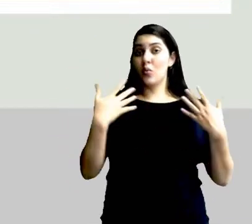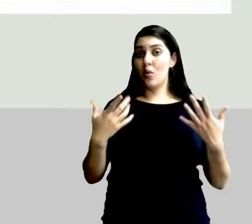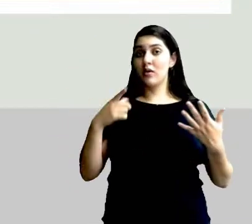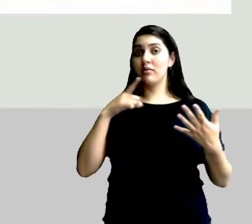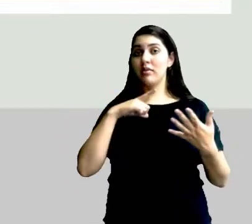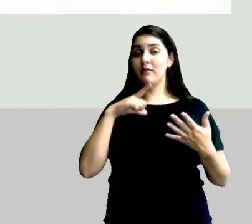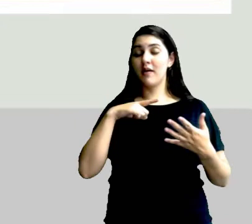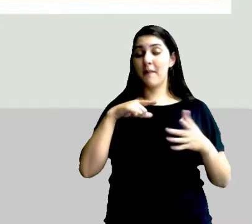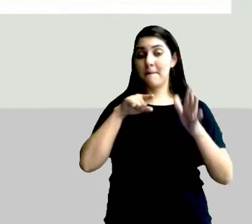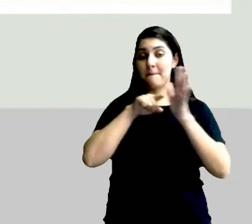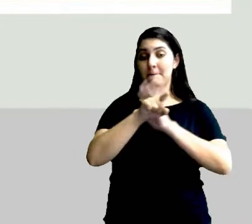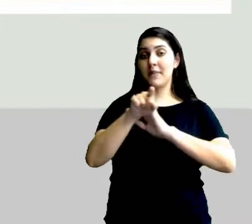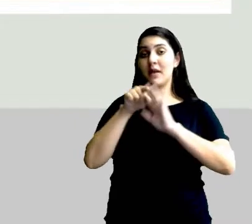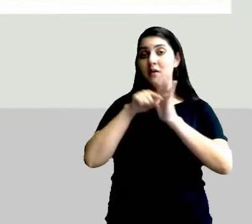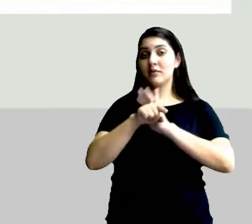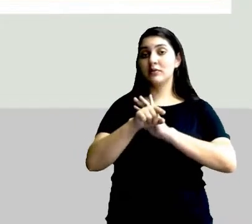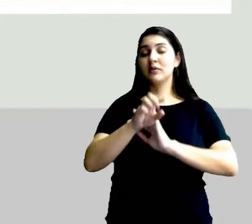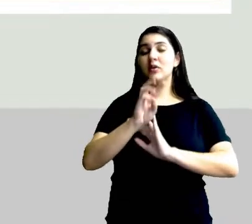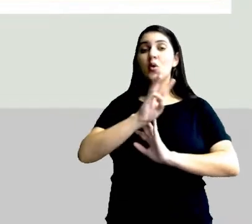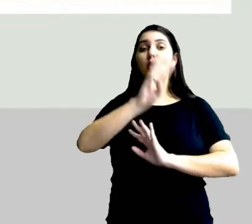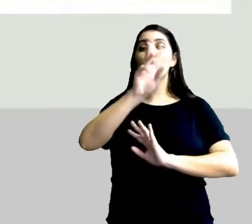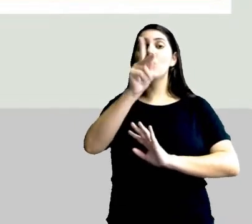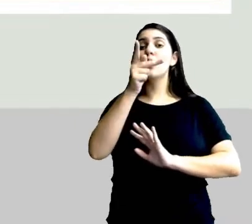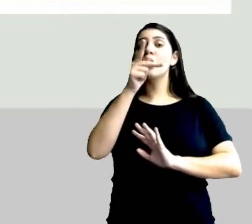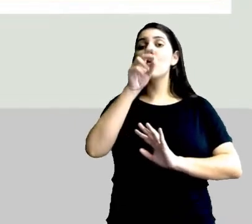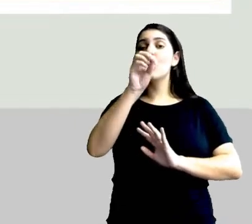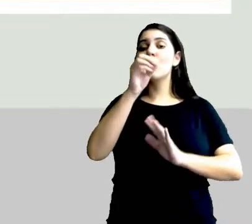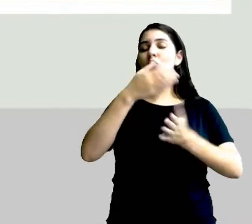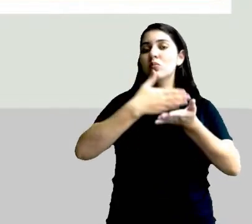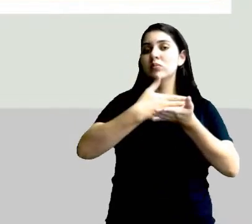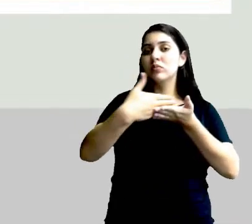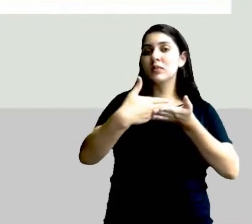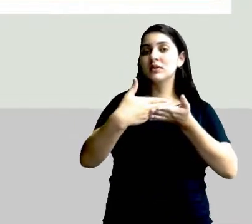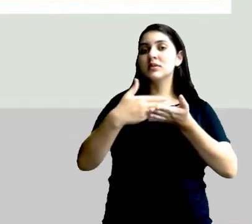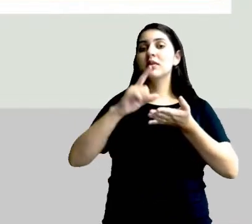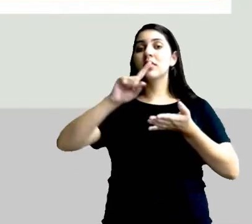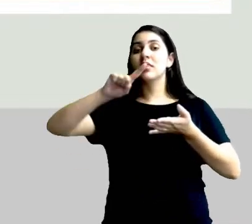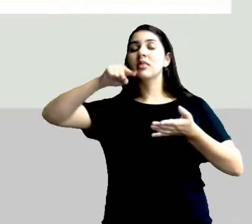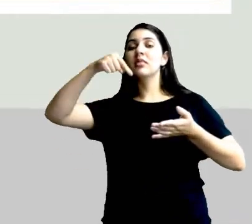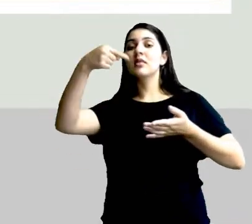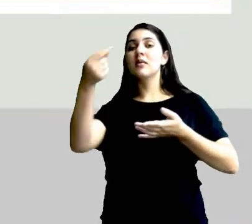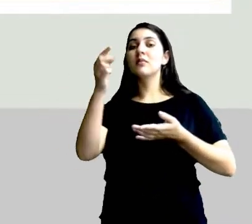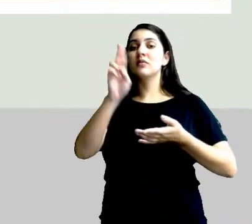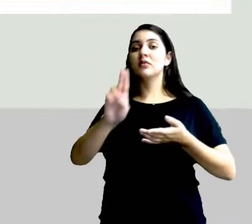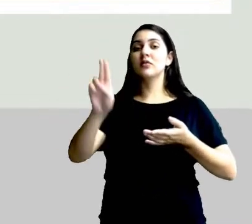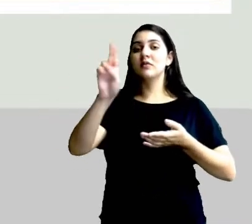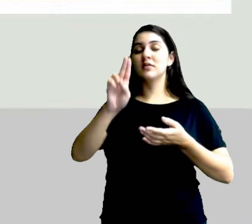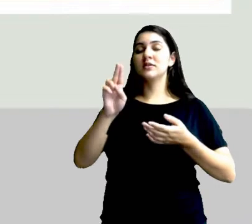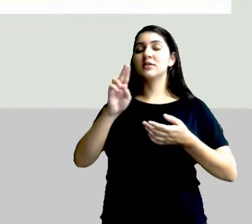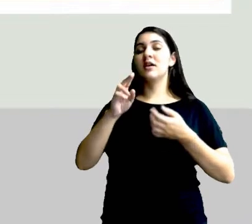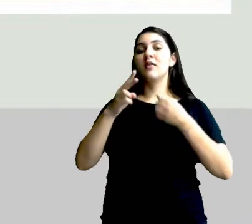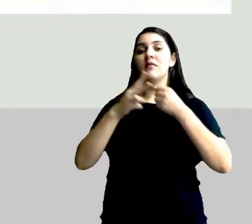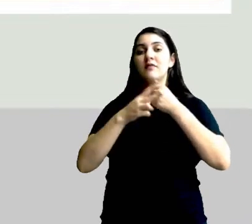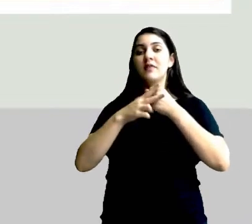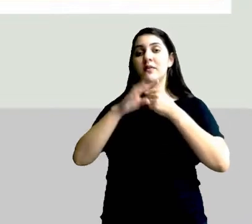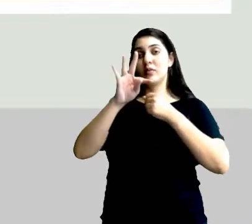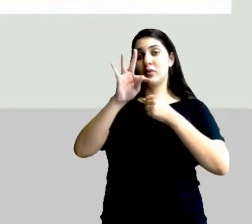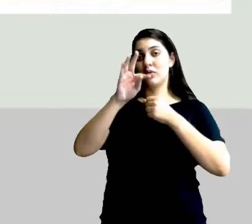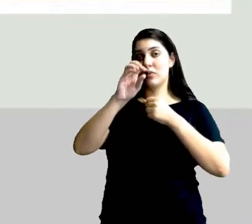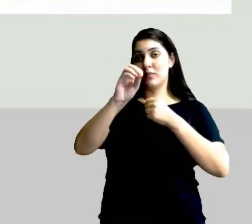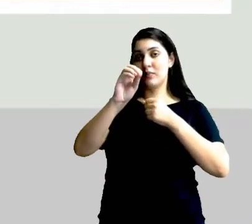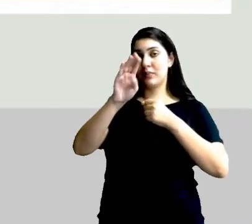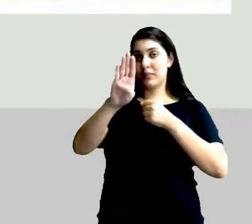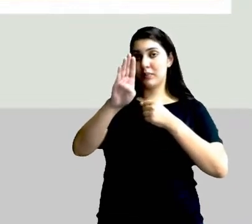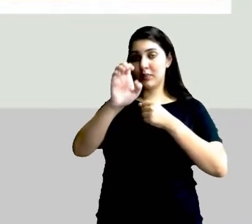tiver esse tipo de pergunta, você vai lembrar sempre disso. Who vai iniciar, depois eu vou utilizar o meu verbo to be, seja ele